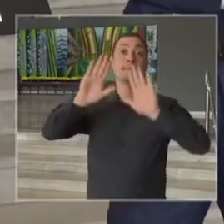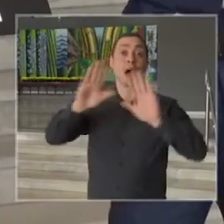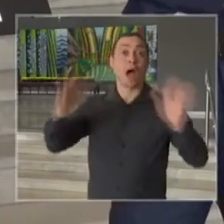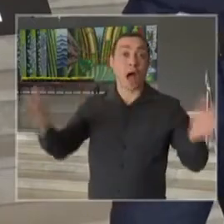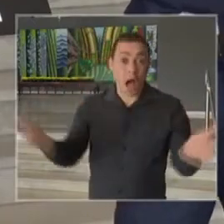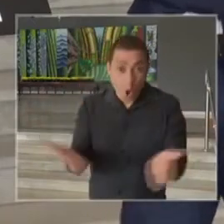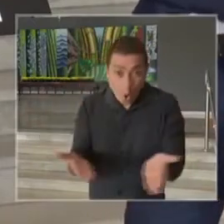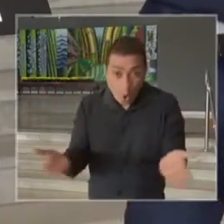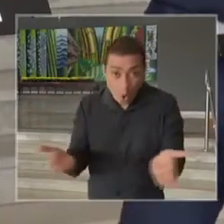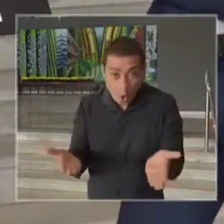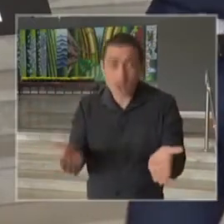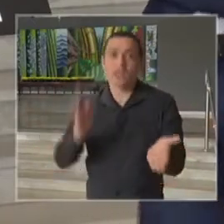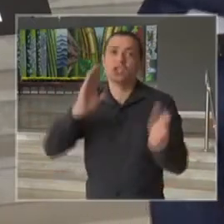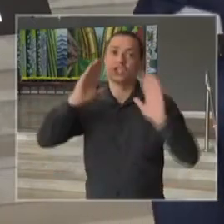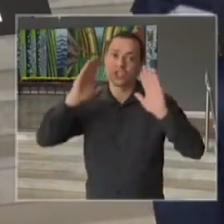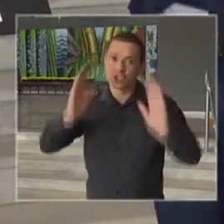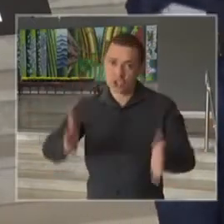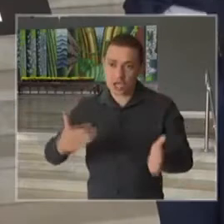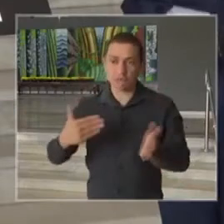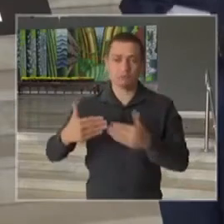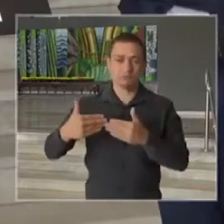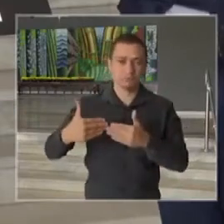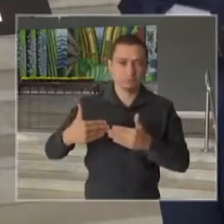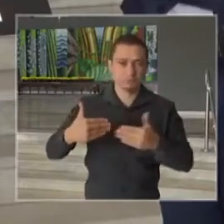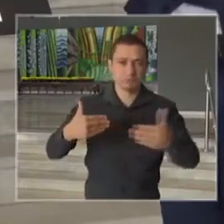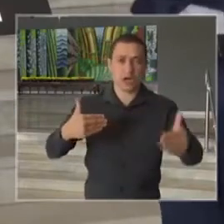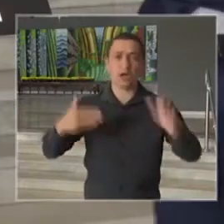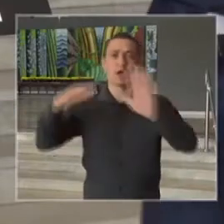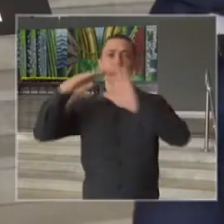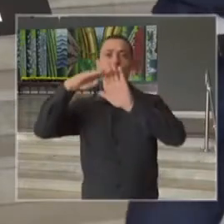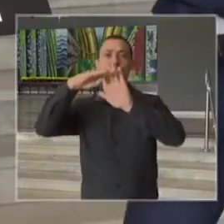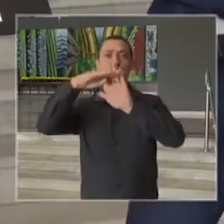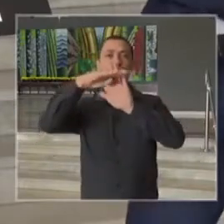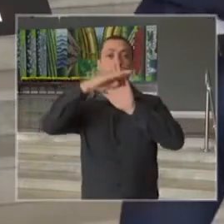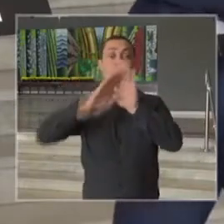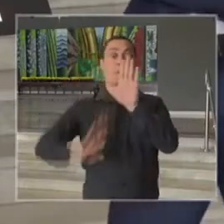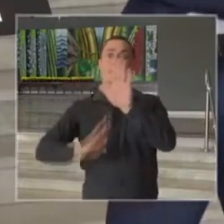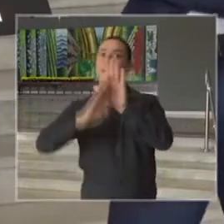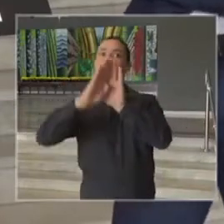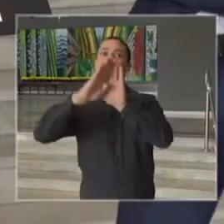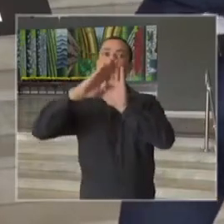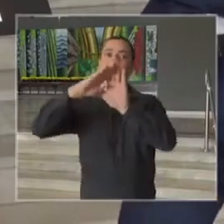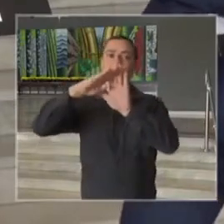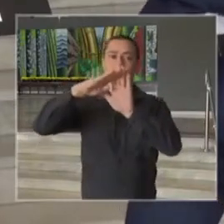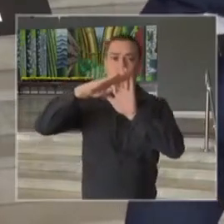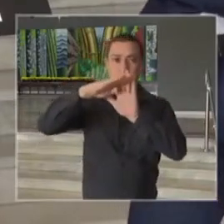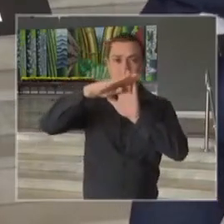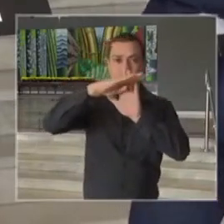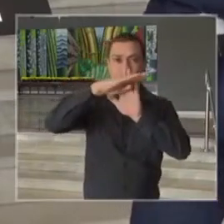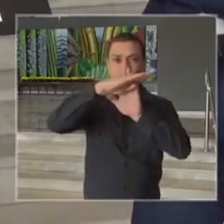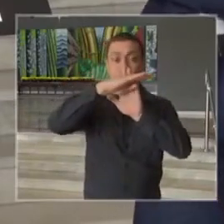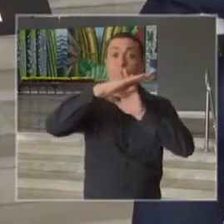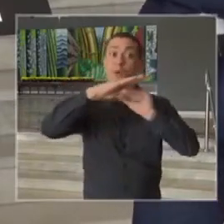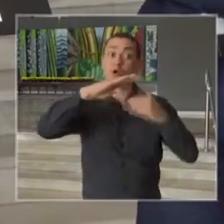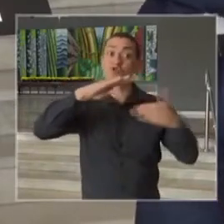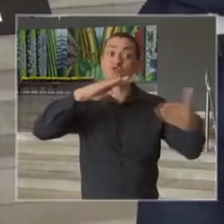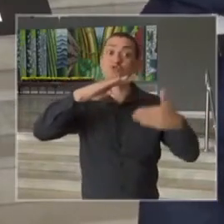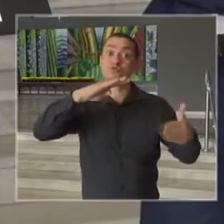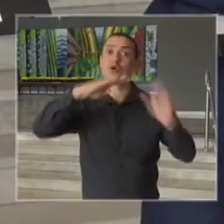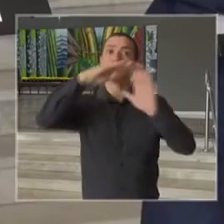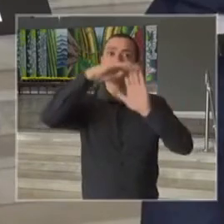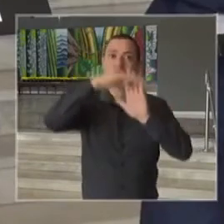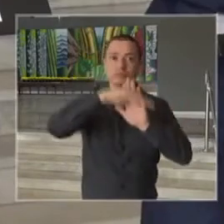há agora uma indicação de estabilização no número de óbitos, com perspectiva de queda